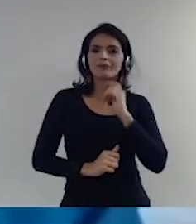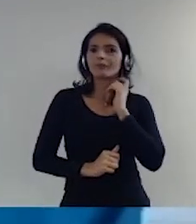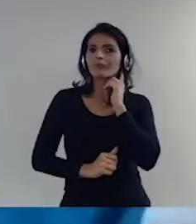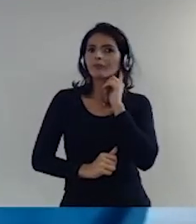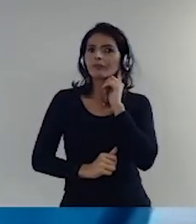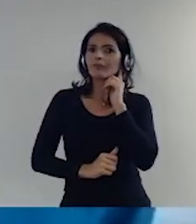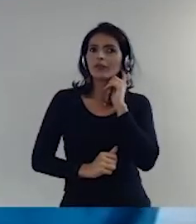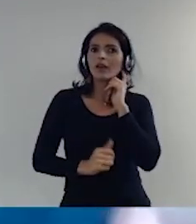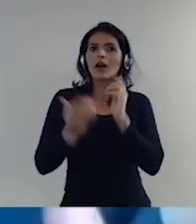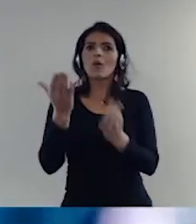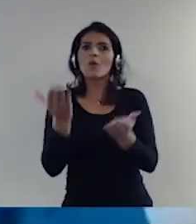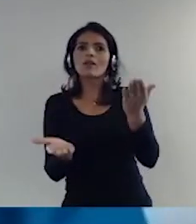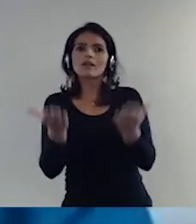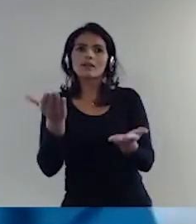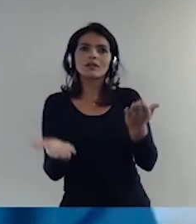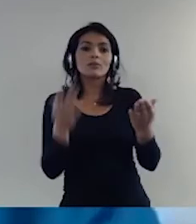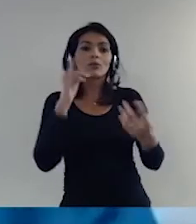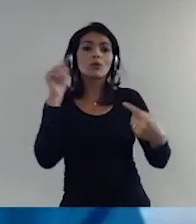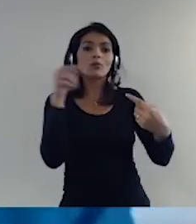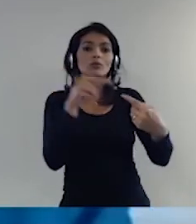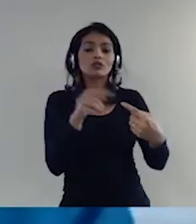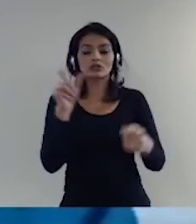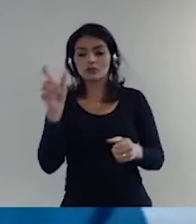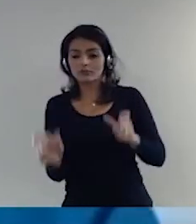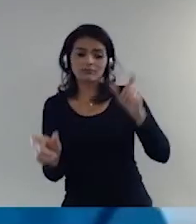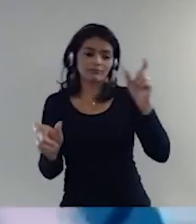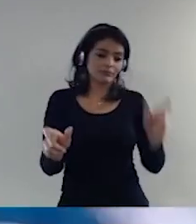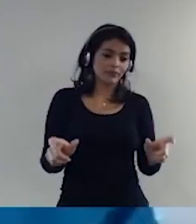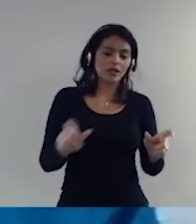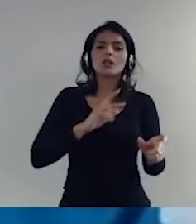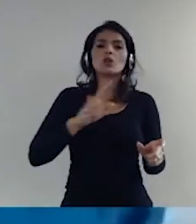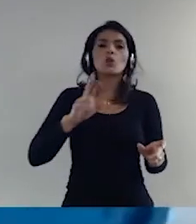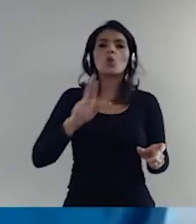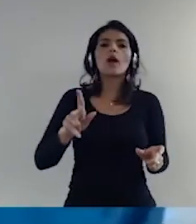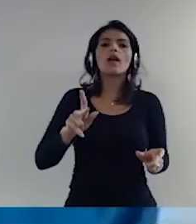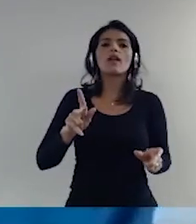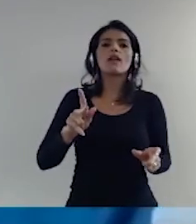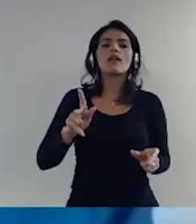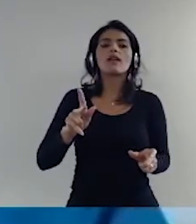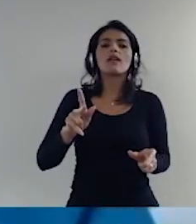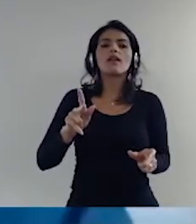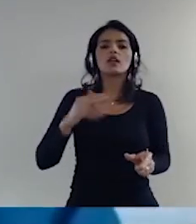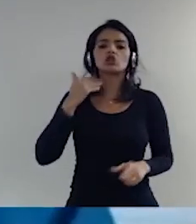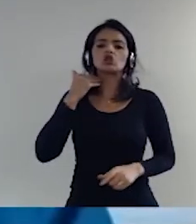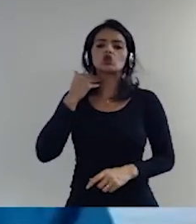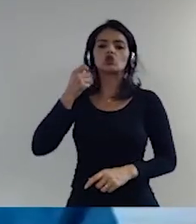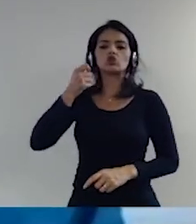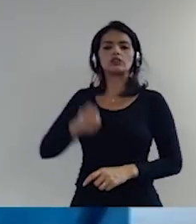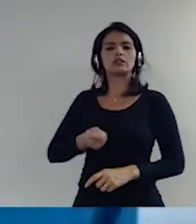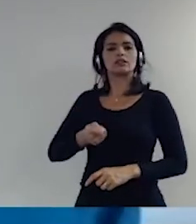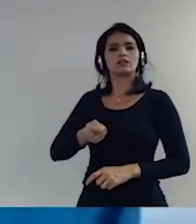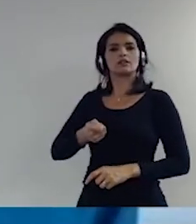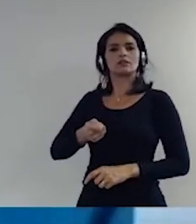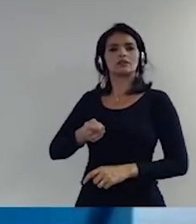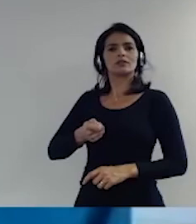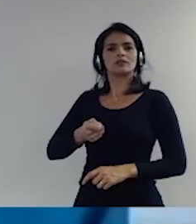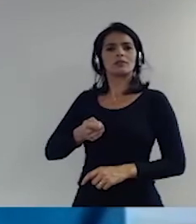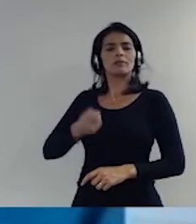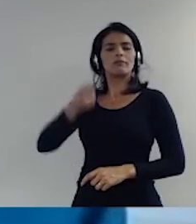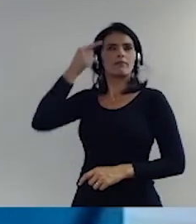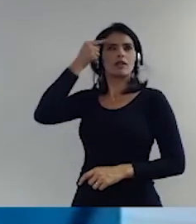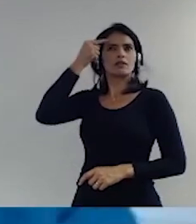ao equilíbrio pretendido pelas partes. Ou seja, não é dado ao juiz ou ao contratante